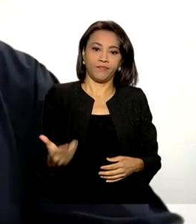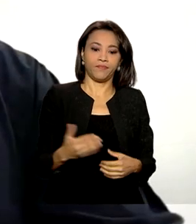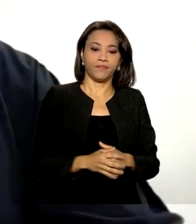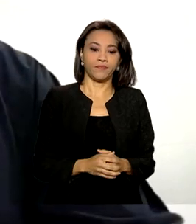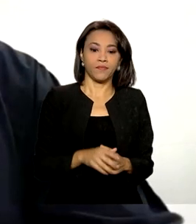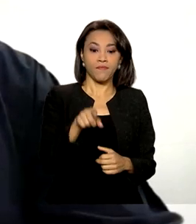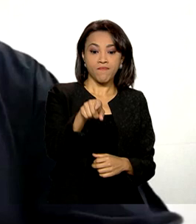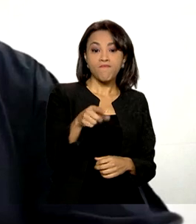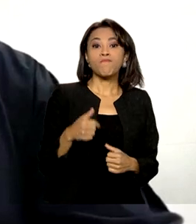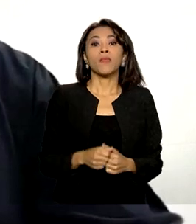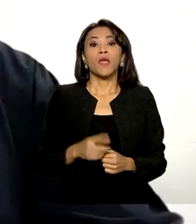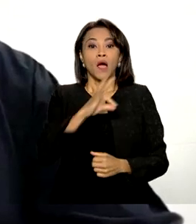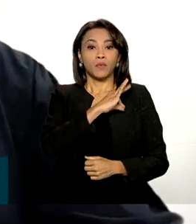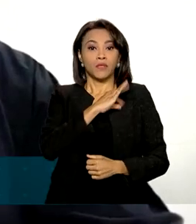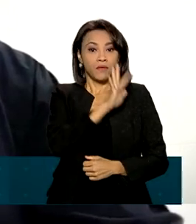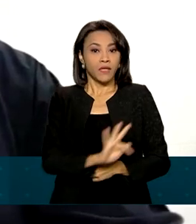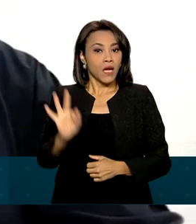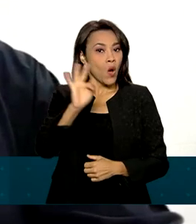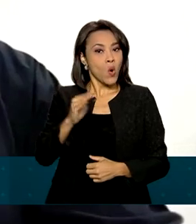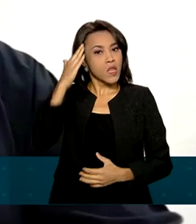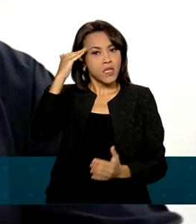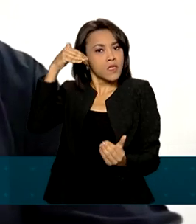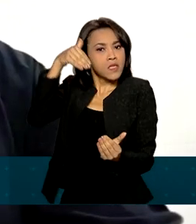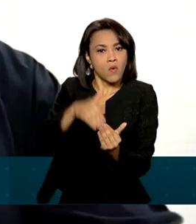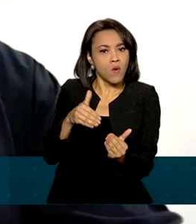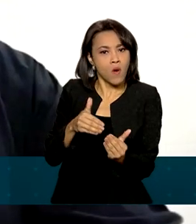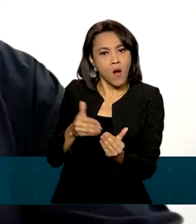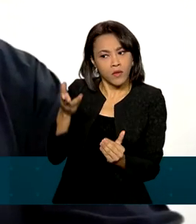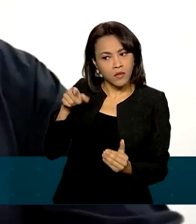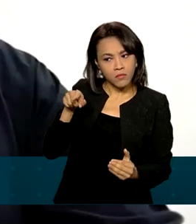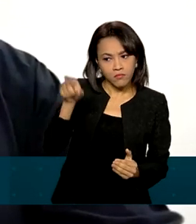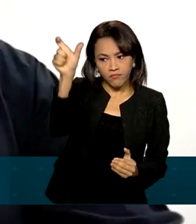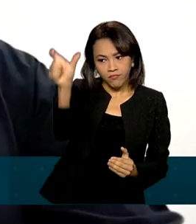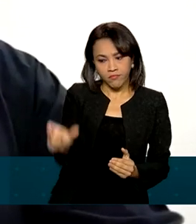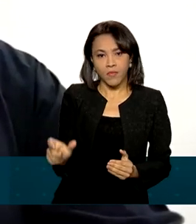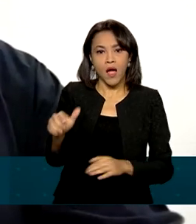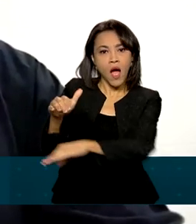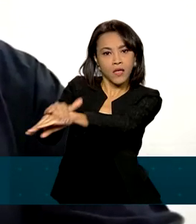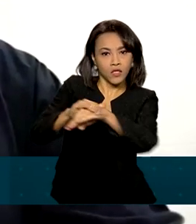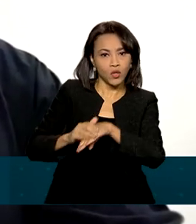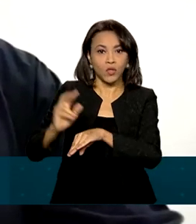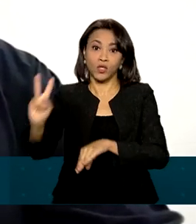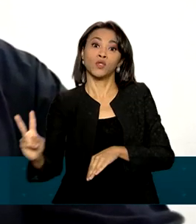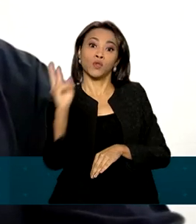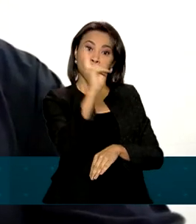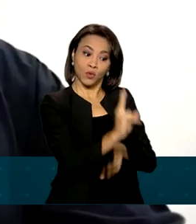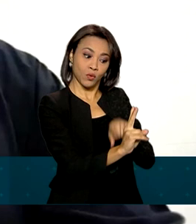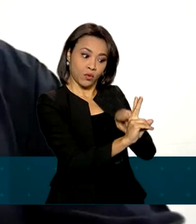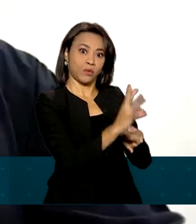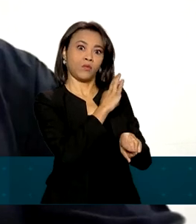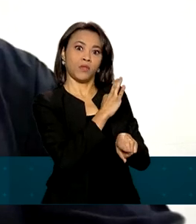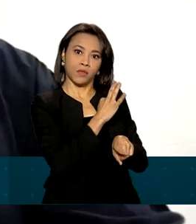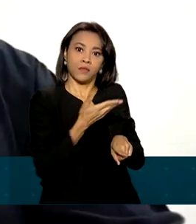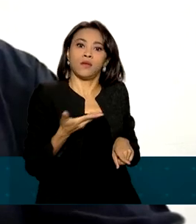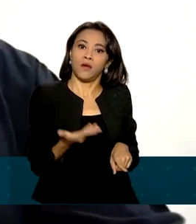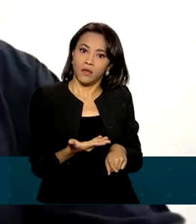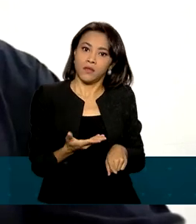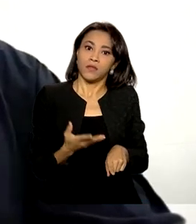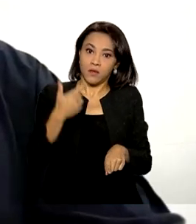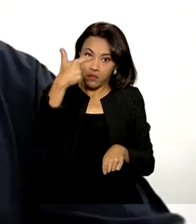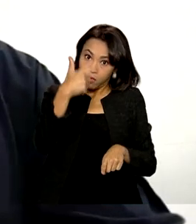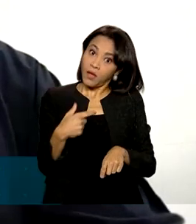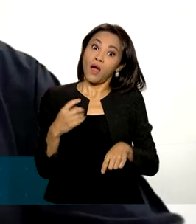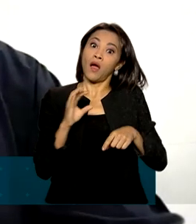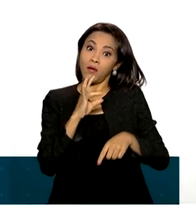não compactua com qualquer afronta aos direitos humanos sendo uma das instituições que mais atua